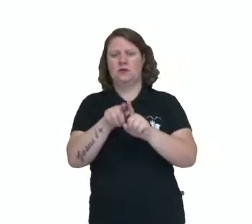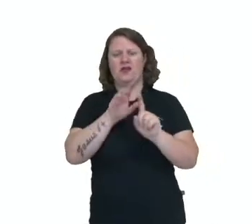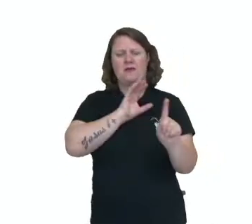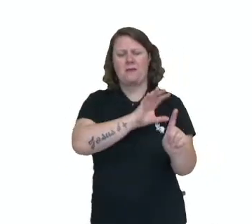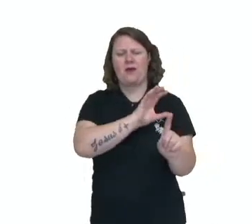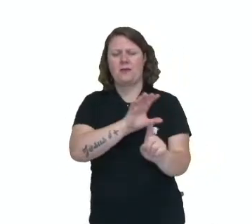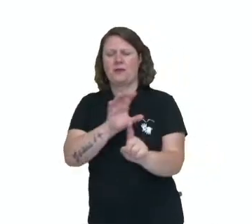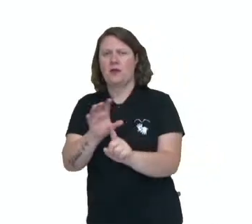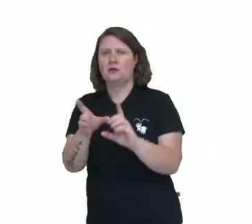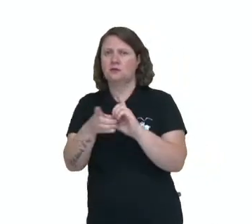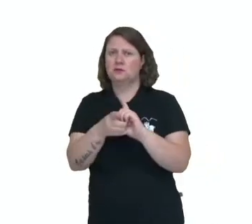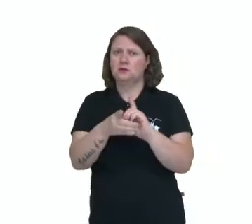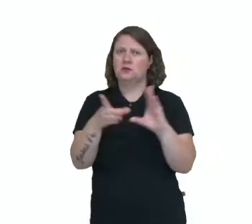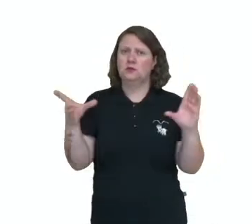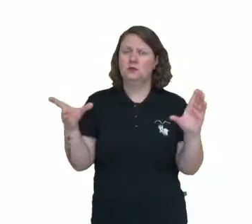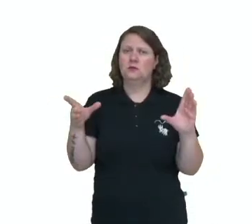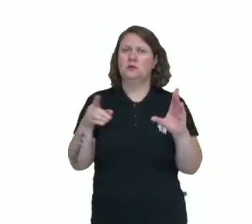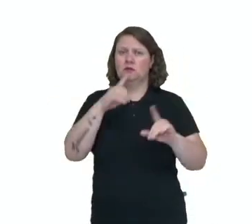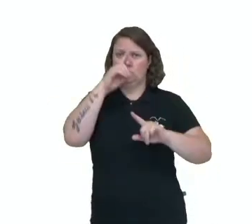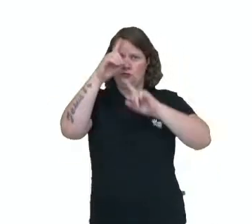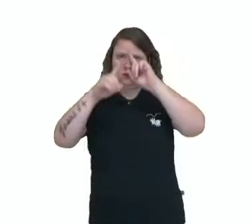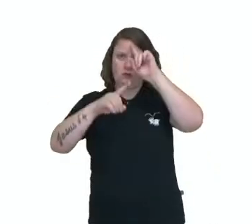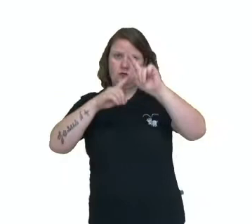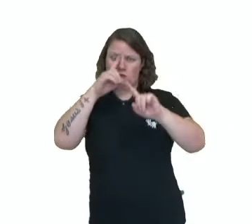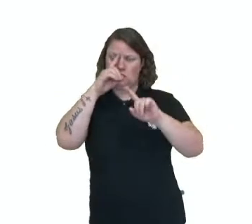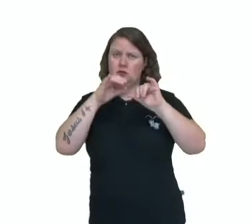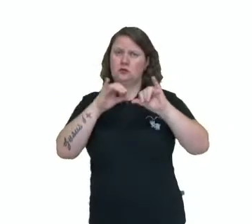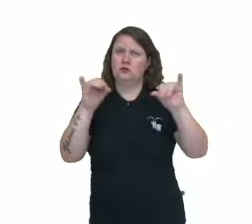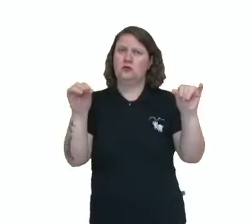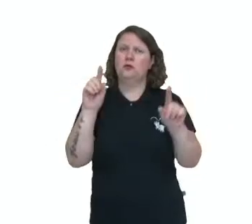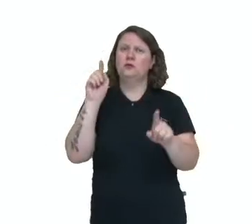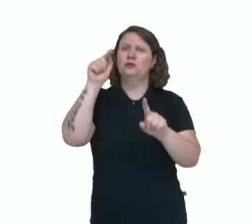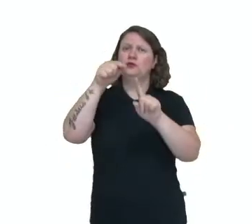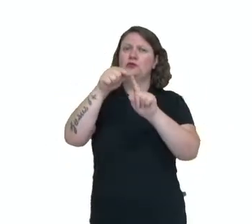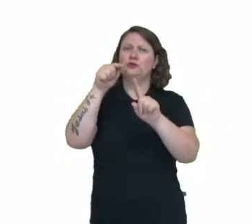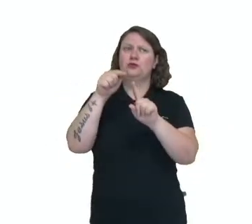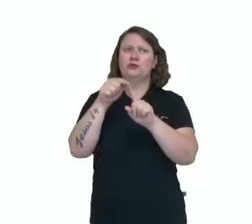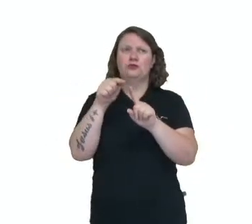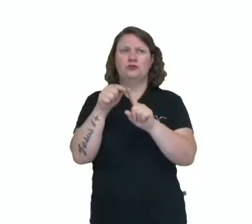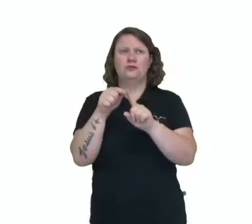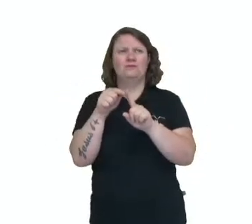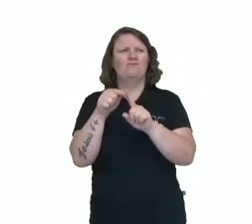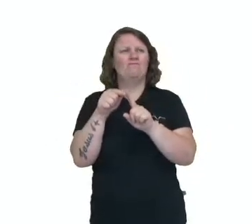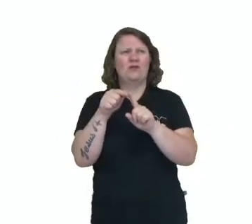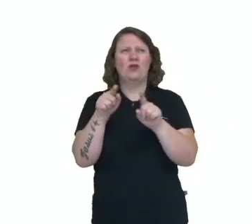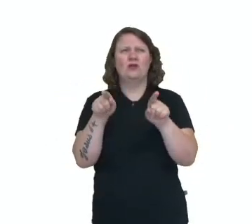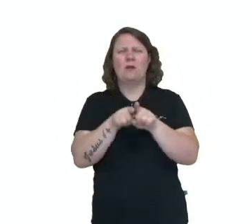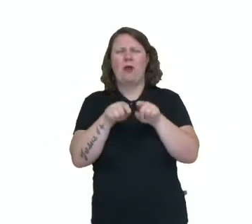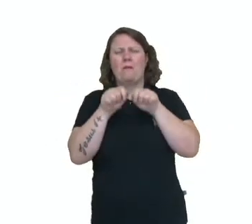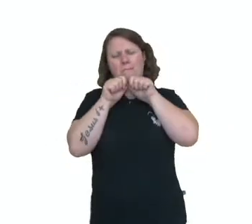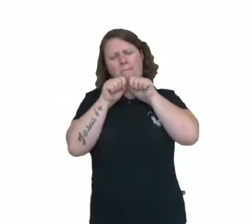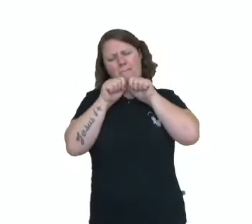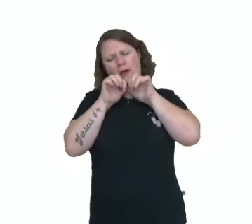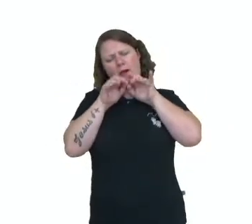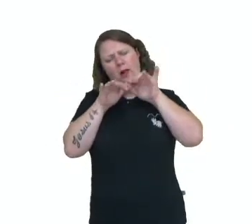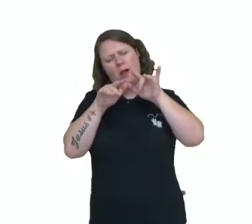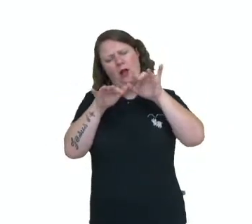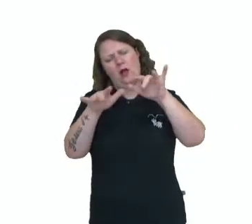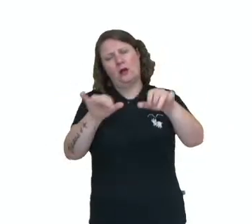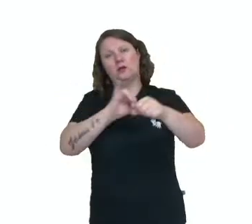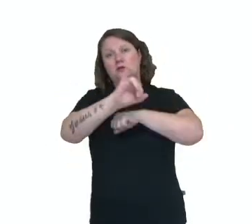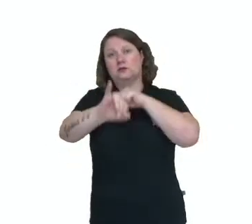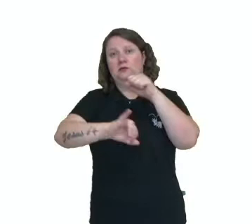news, notícias inventadas, geralmente com o objetivo de viralizar na internet e influenciar consumidores